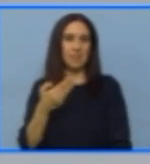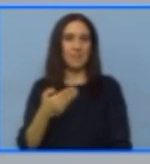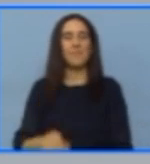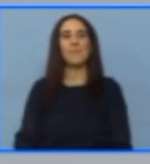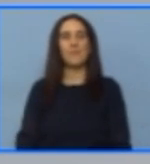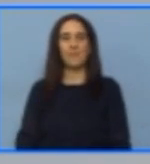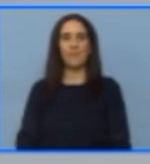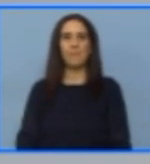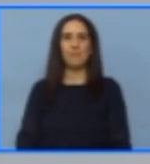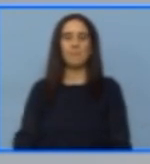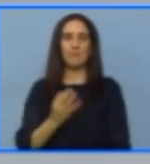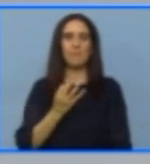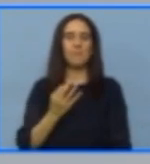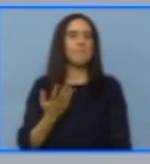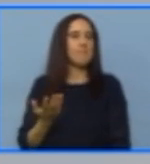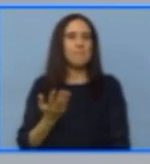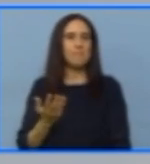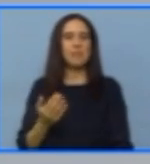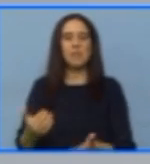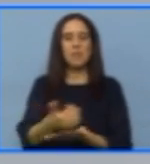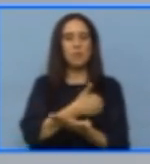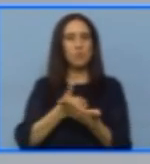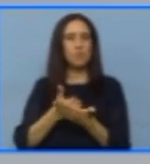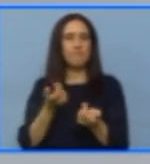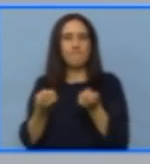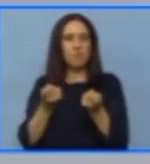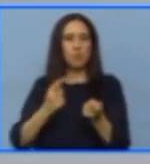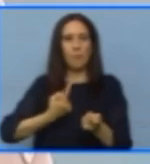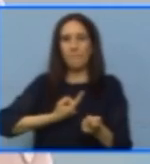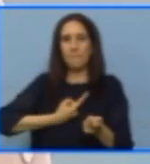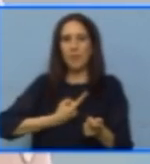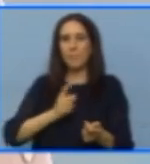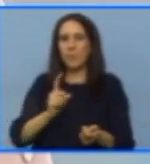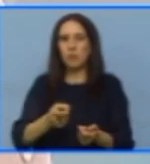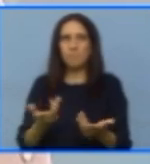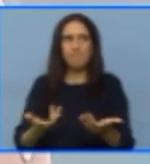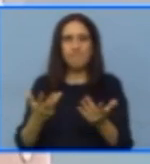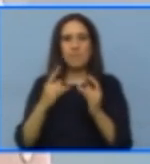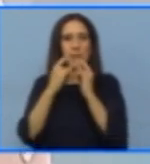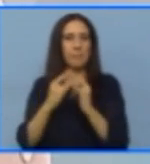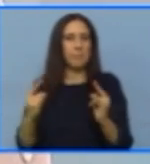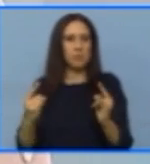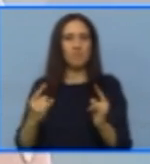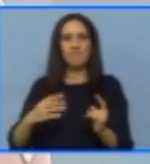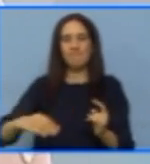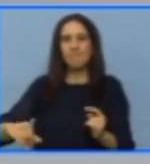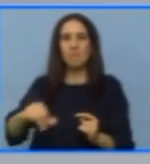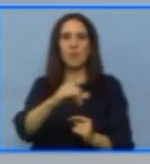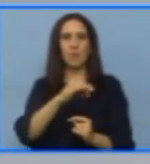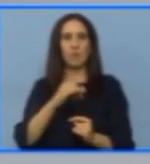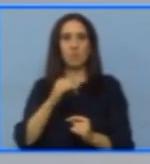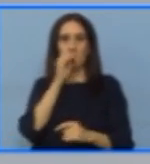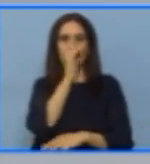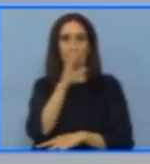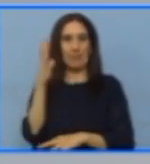E que gestão de recursos é preciso colocar, no acampamento, lá no meio de uma mata,